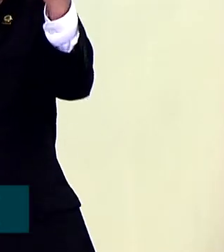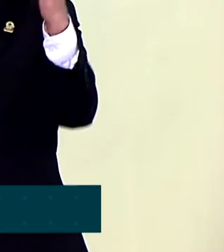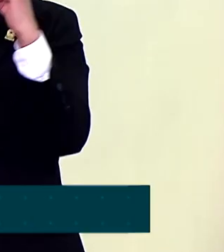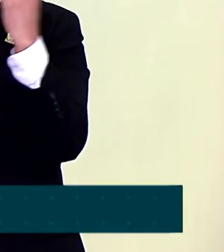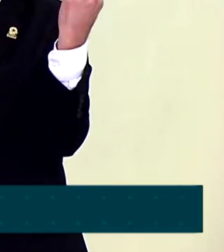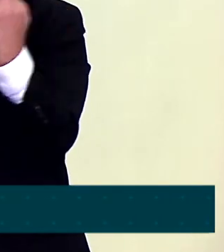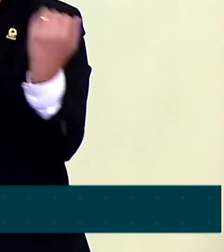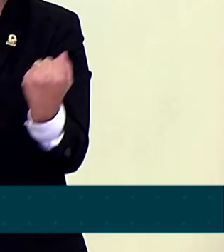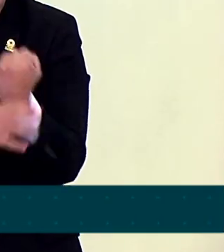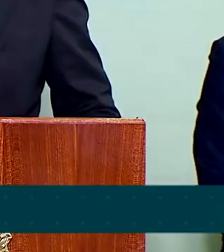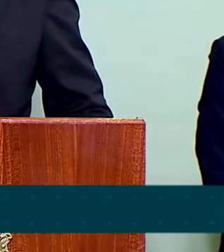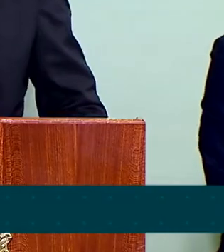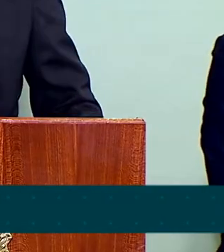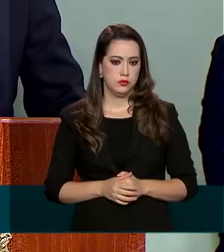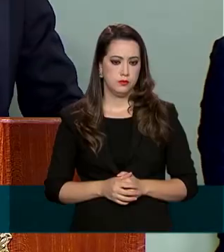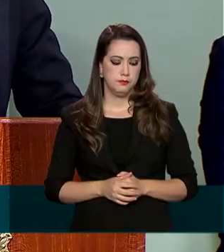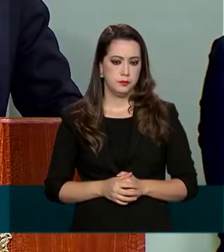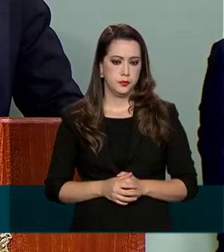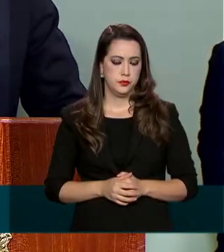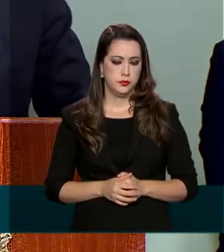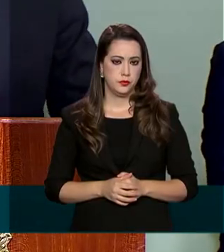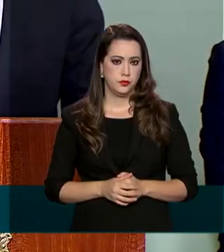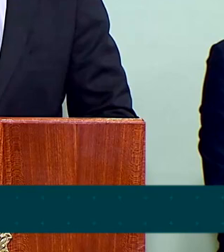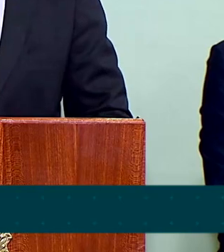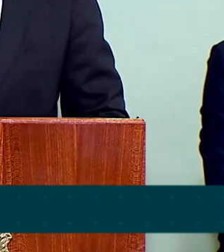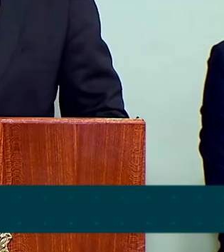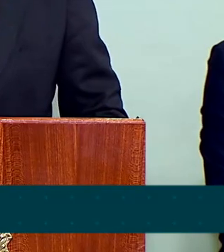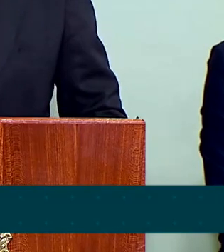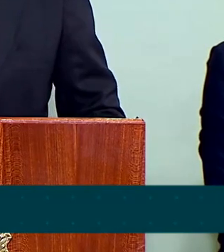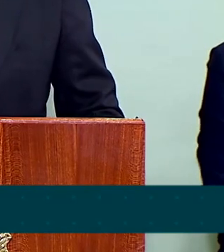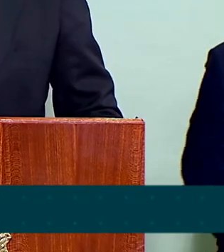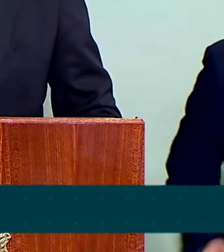tenham a segurança do seu lar. Eu tenho pouco a acrescentar.